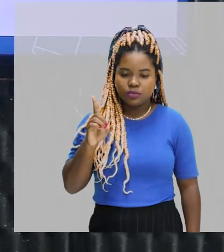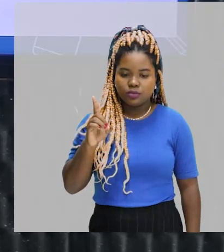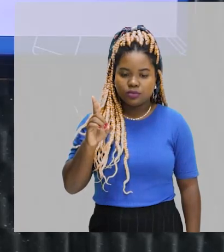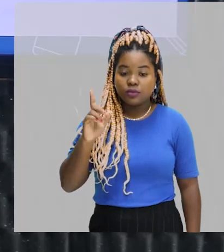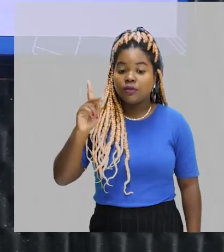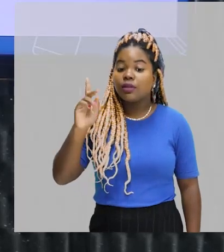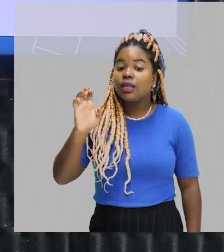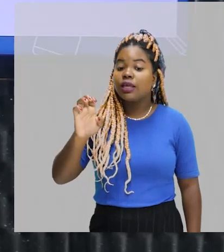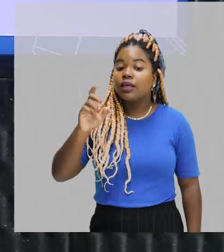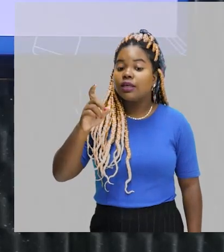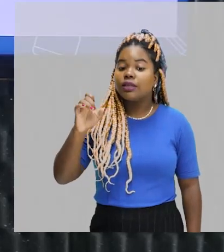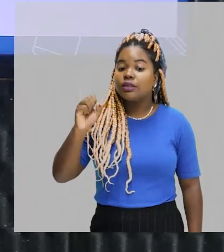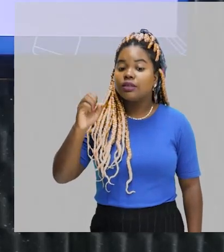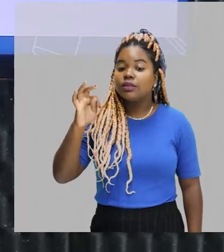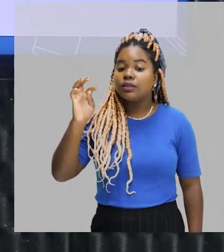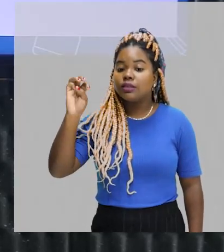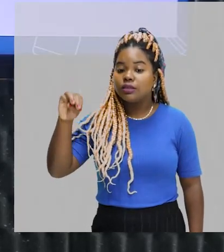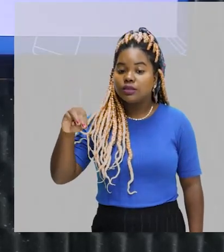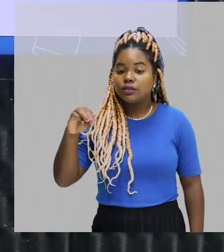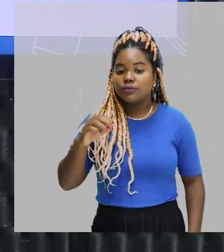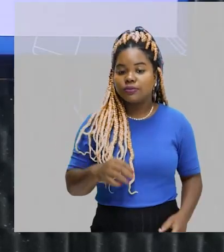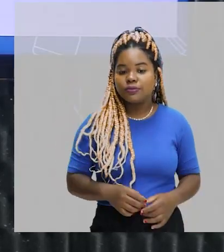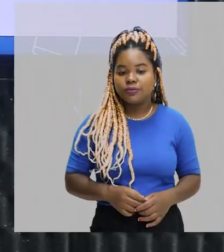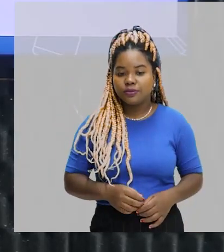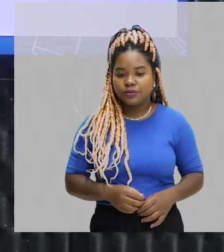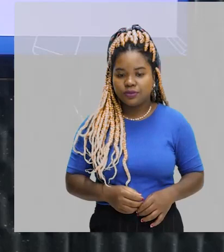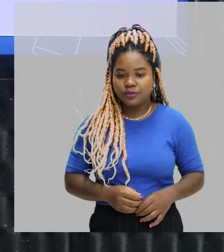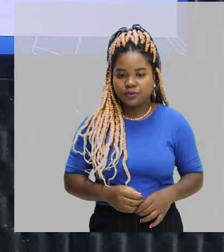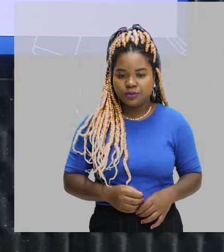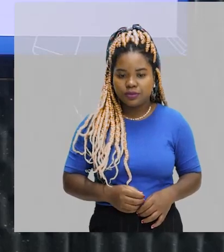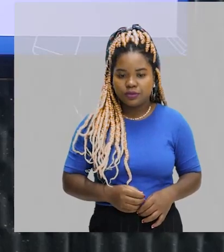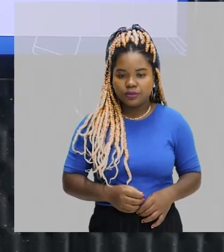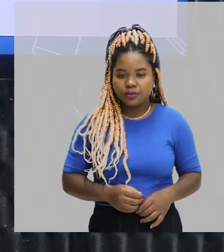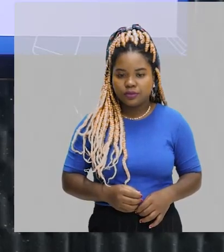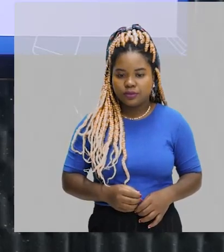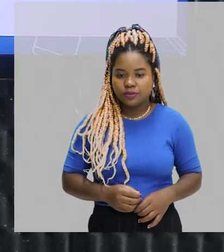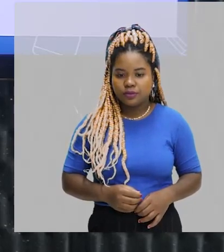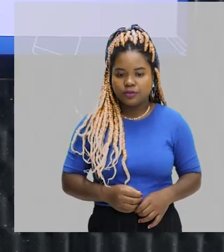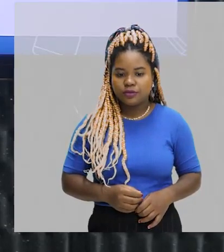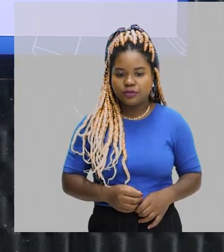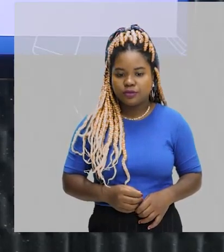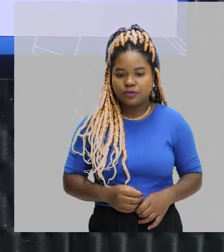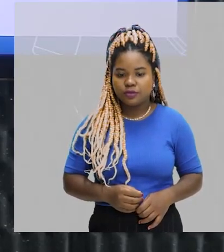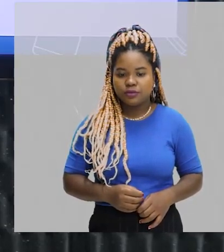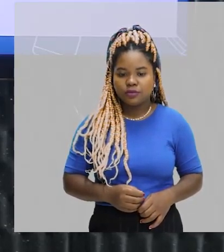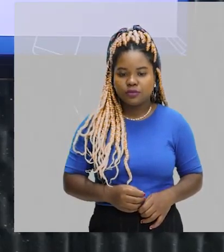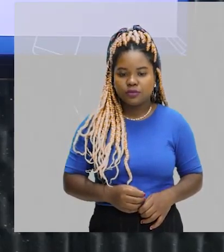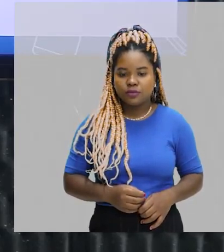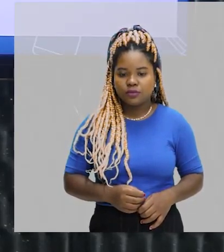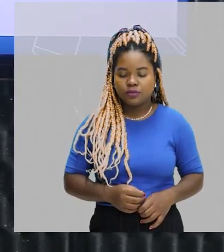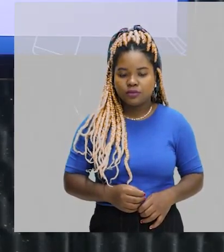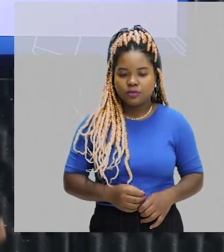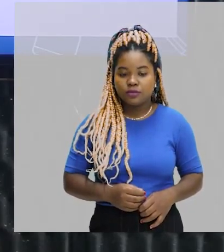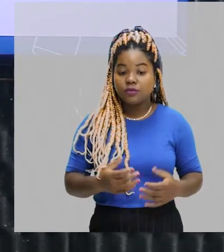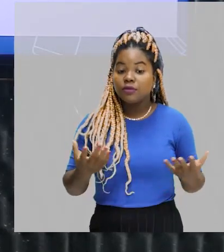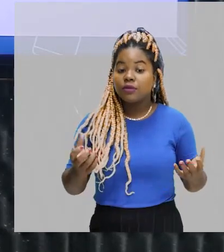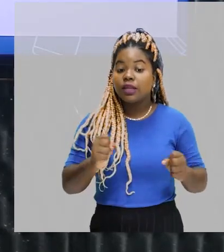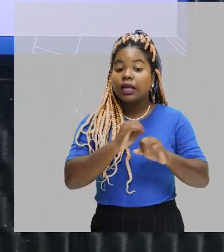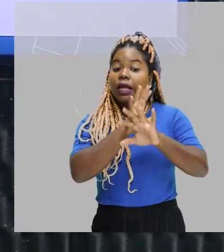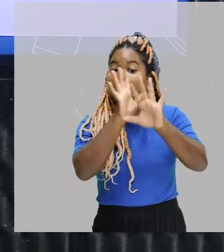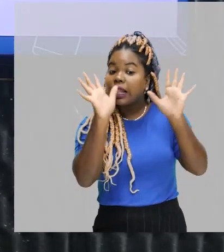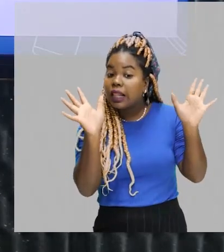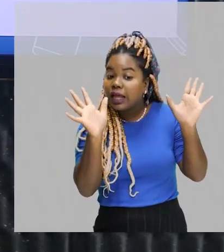e flores. Hoje existem só ervas daninhas. E faz, havia e existe tudo no singular.